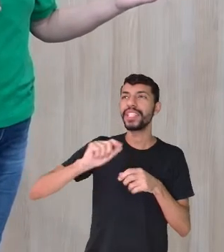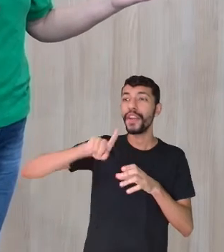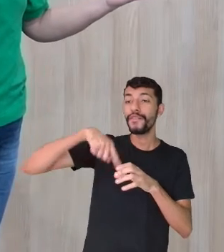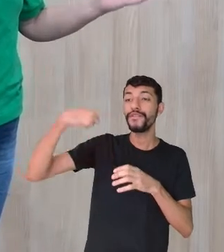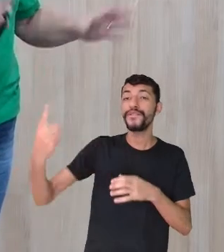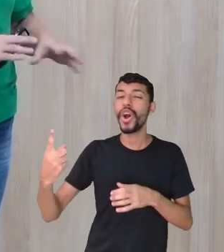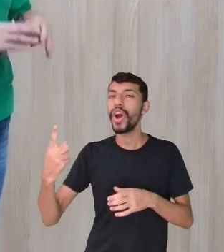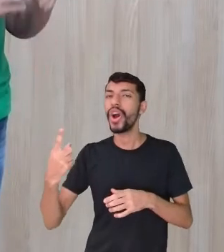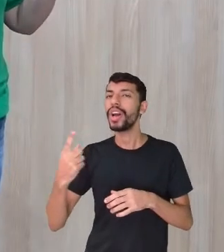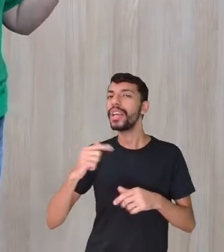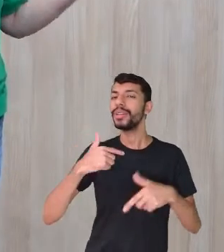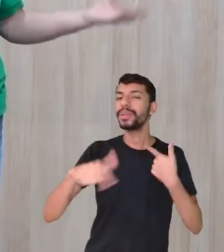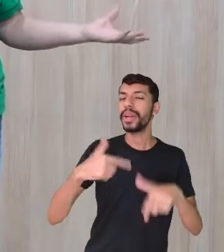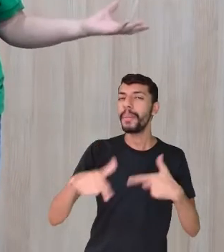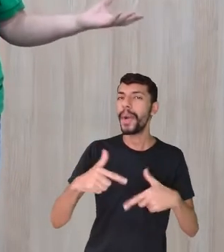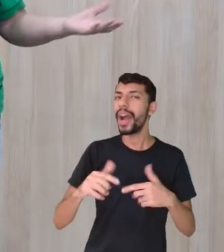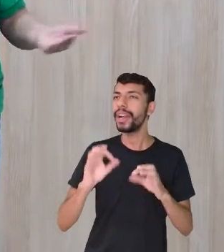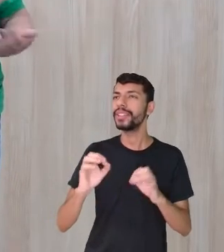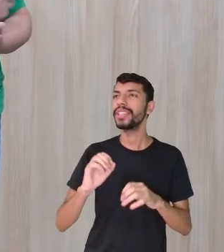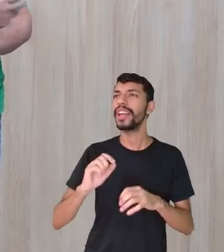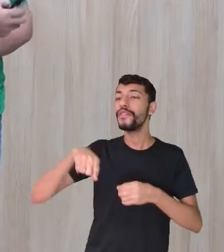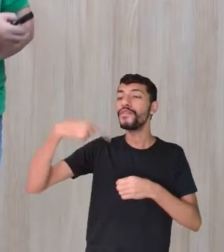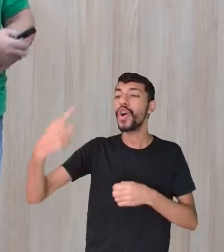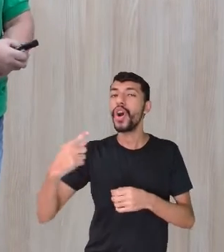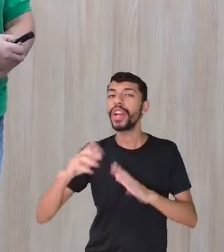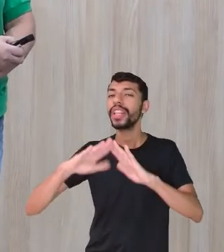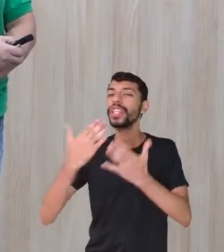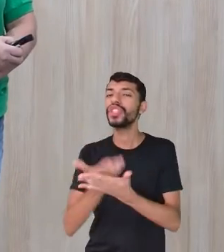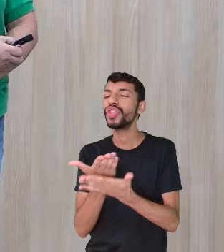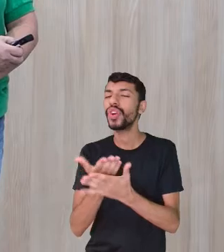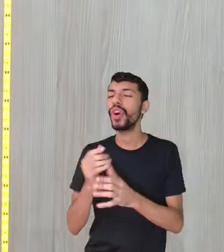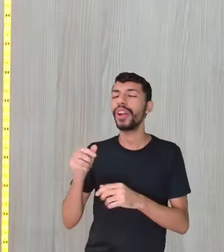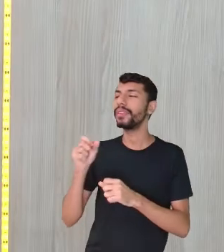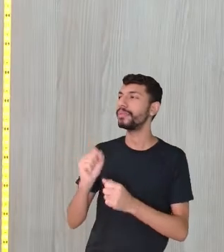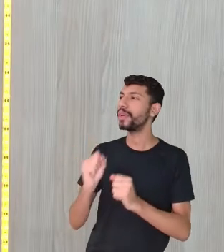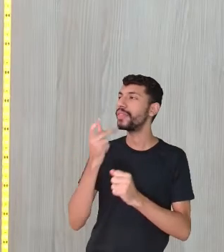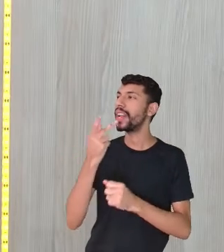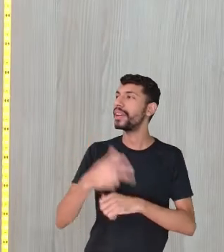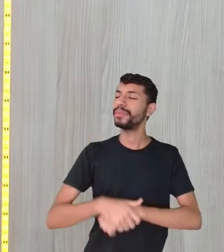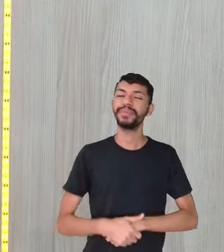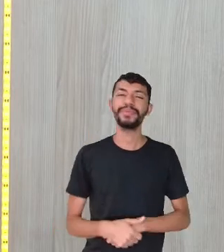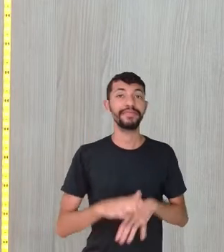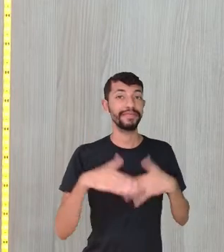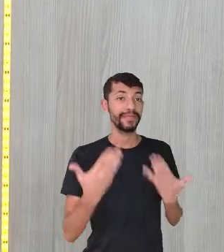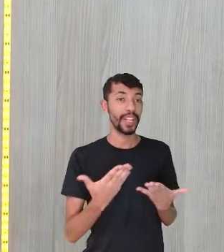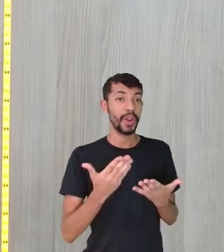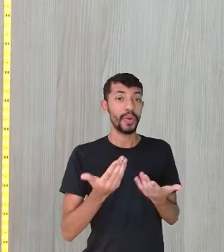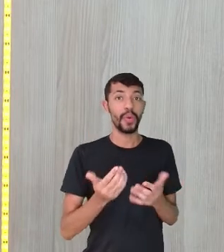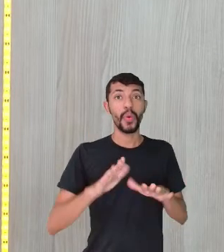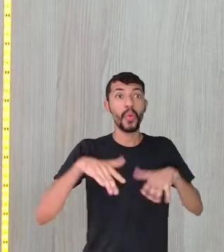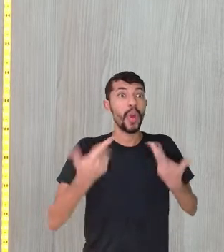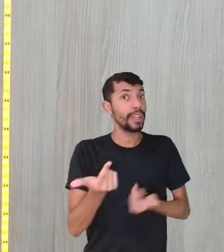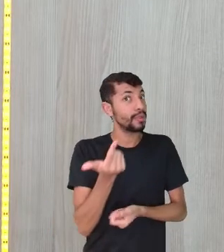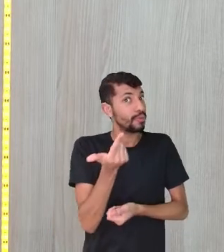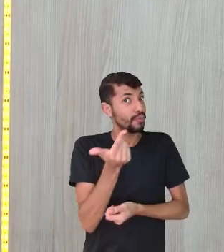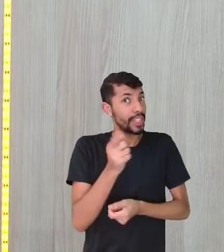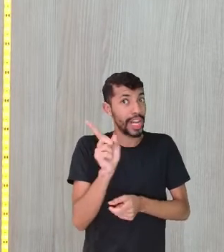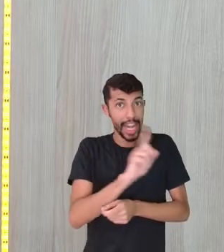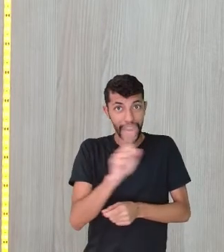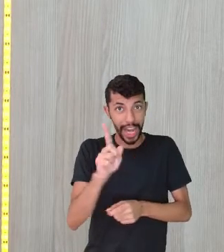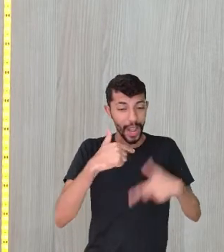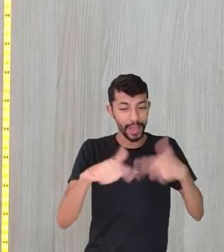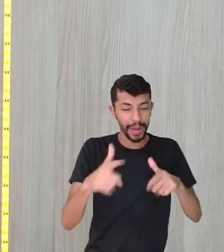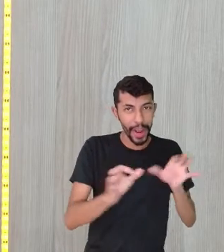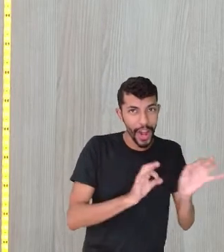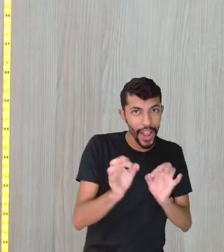de trabalho, do seu ambiente de estudo? Fale aí para os nossos alunos. Então, quando a gente não está no trabalho, né, professora Adriana?